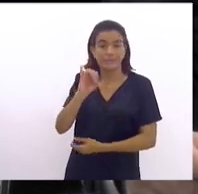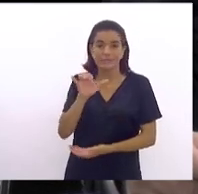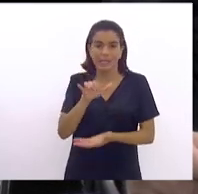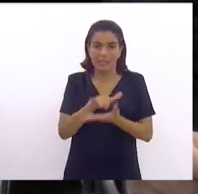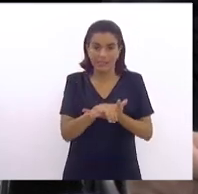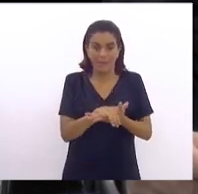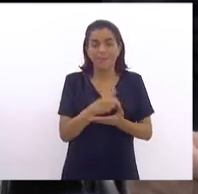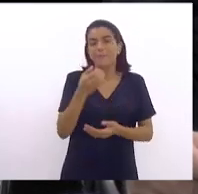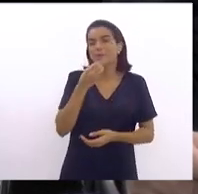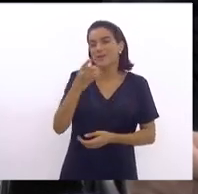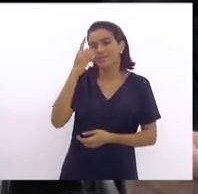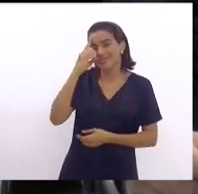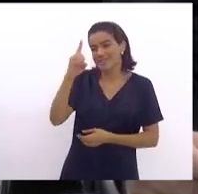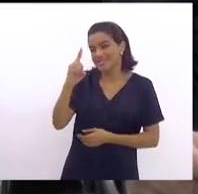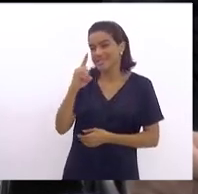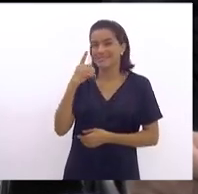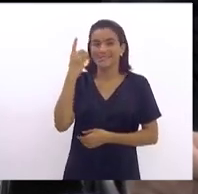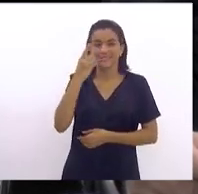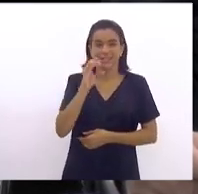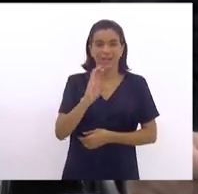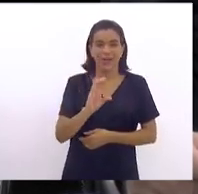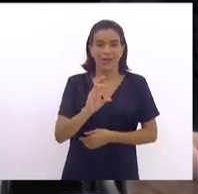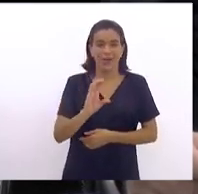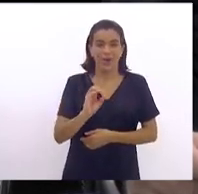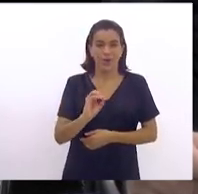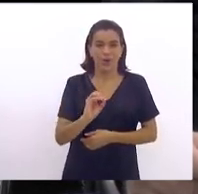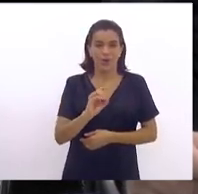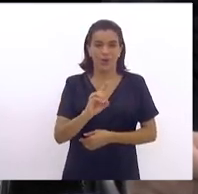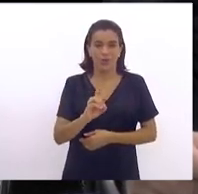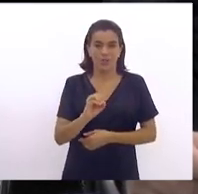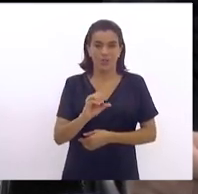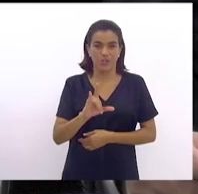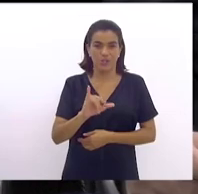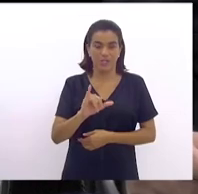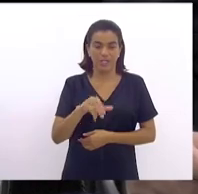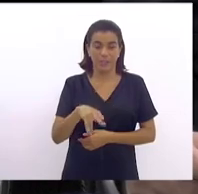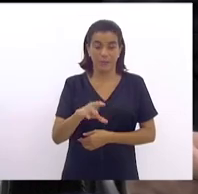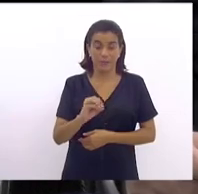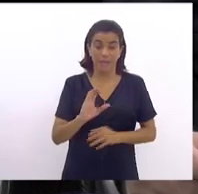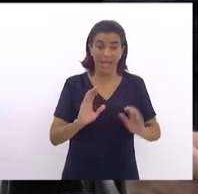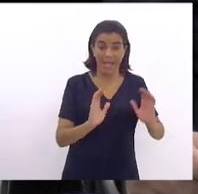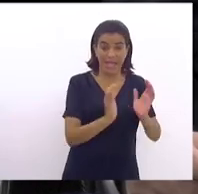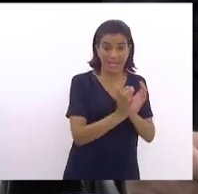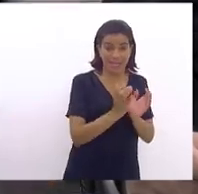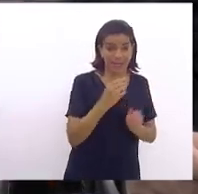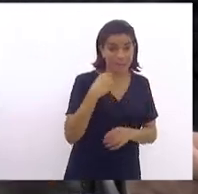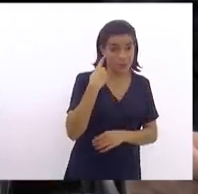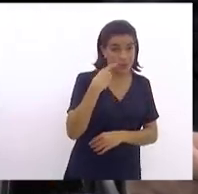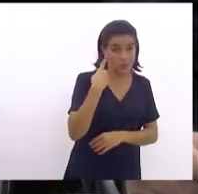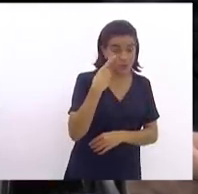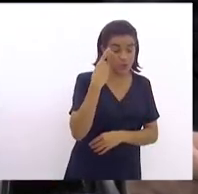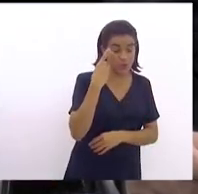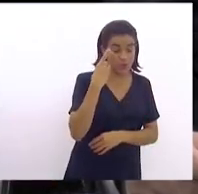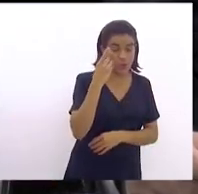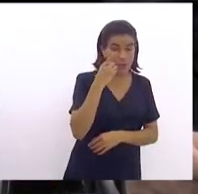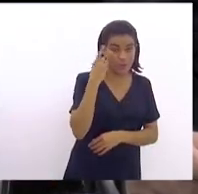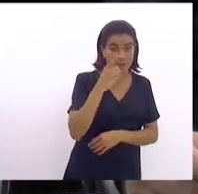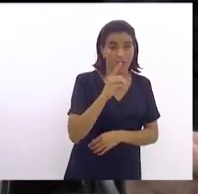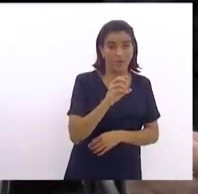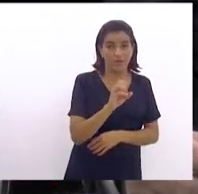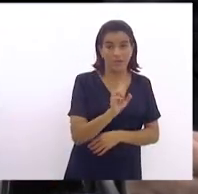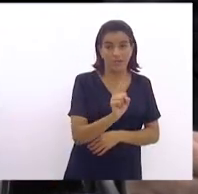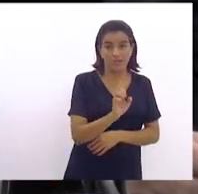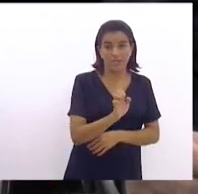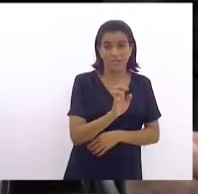também... Bom dia, deputado Cozzolino. A dúvida que surgiu entre a equipe do doutor Serginho, que é o relator dessa matéria, de minha